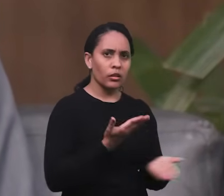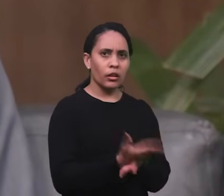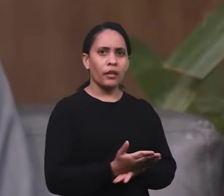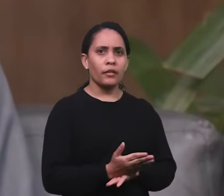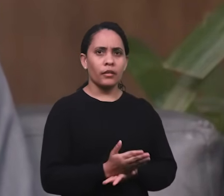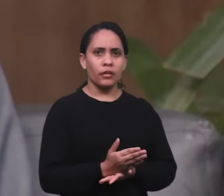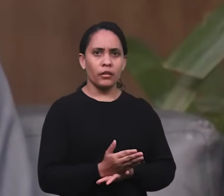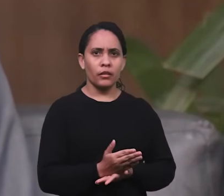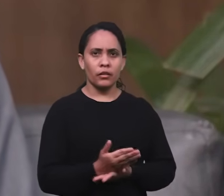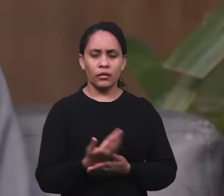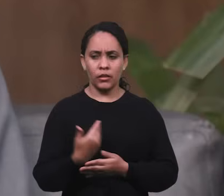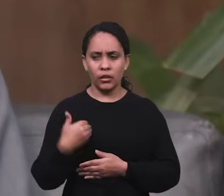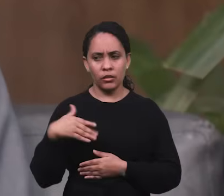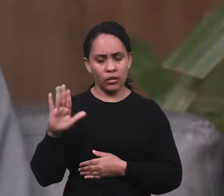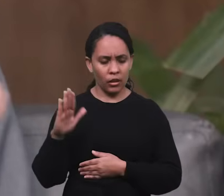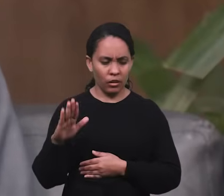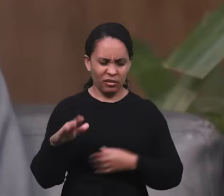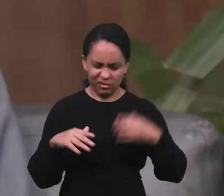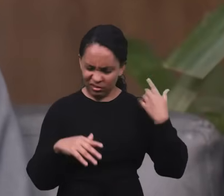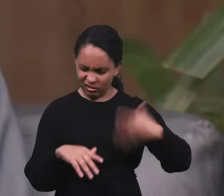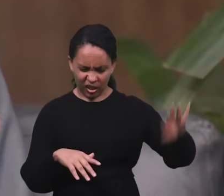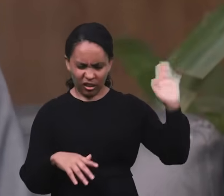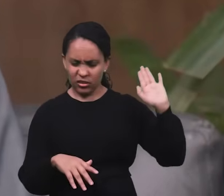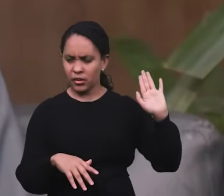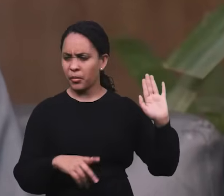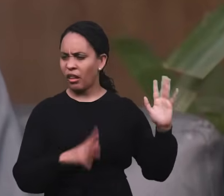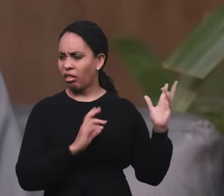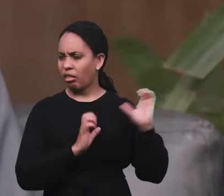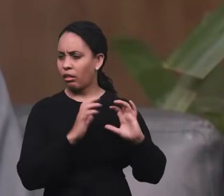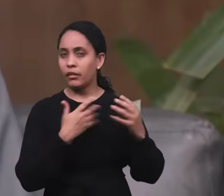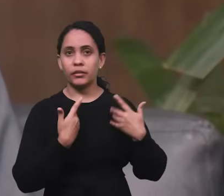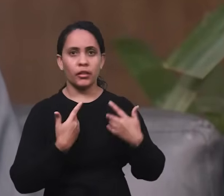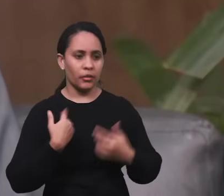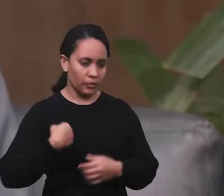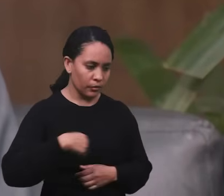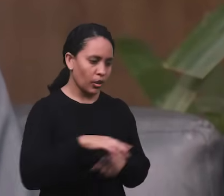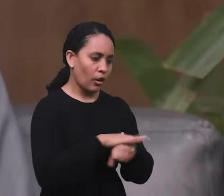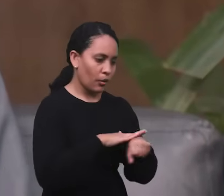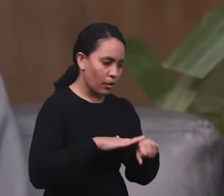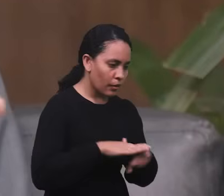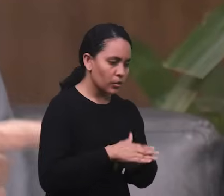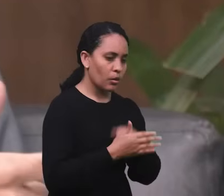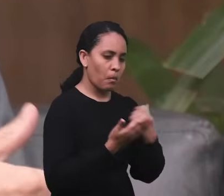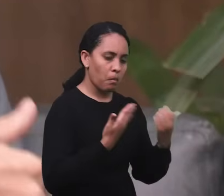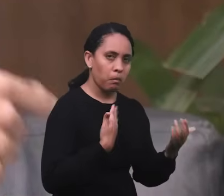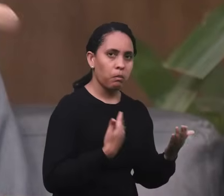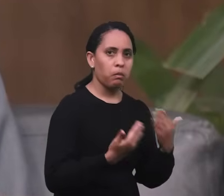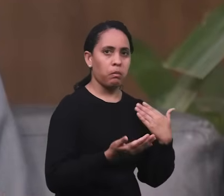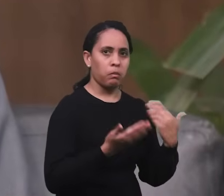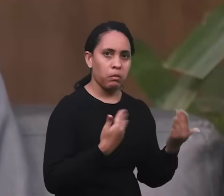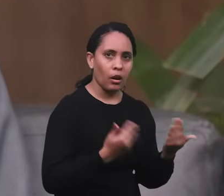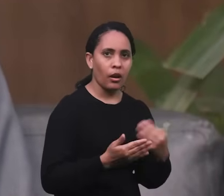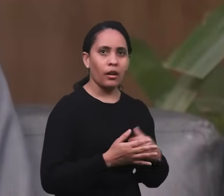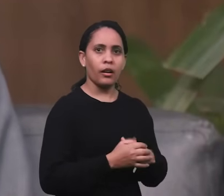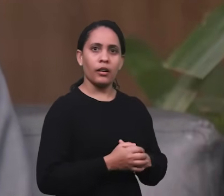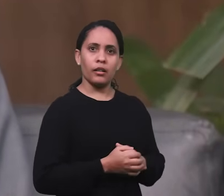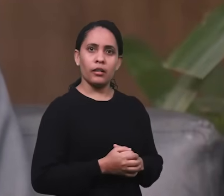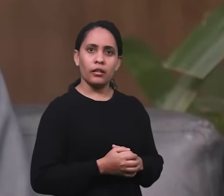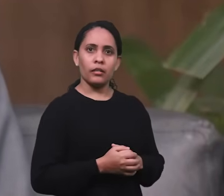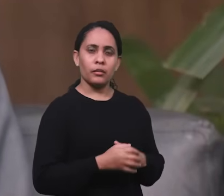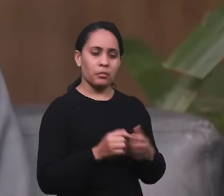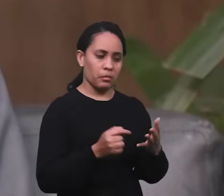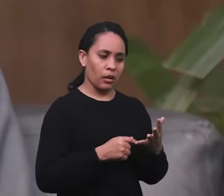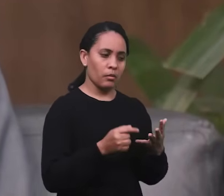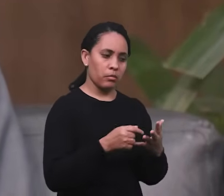atenção. Né? O pai, não, chegou esse aqui, deixa ele para lá, ele está reclamando. Não, ele foi atrás, ele insistiu, ele conversou, ele dialogou. Então, acho que é